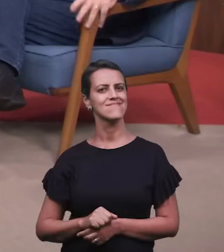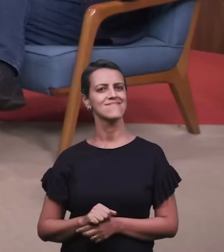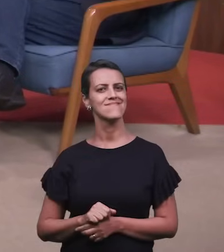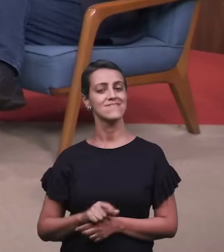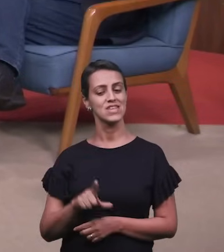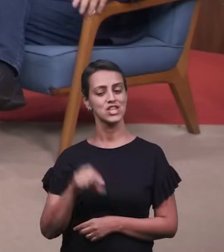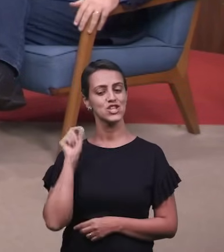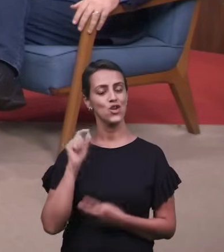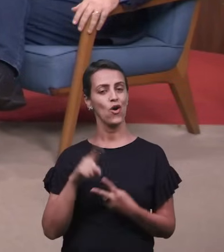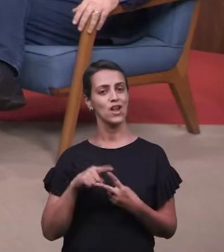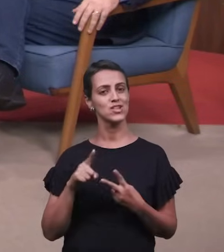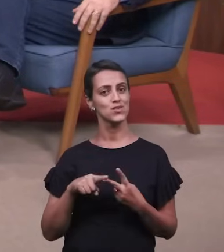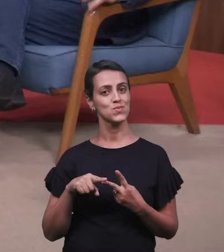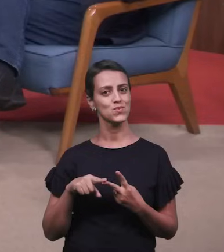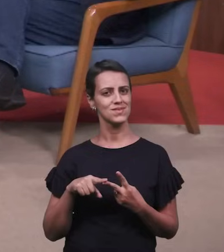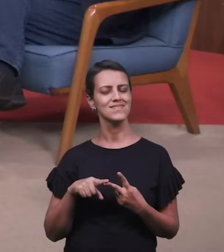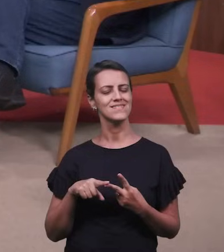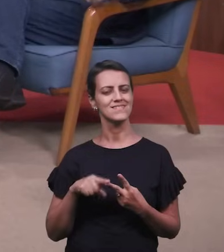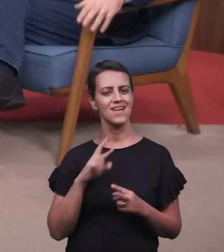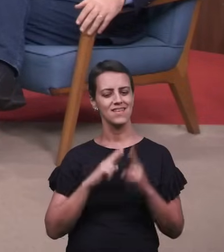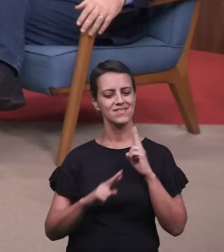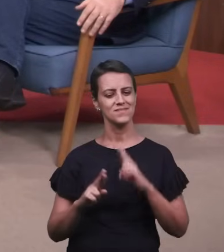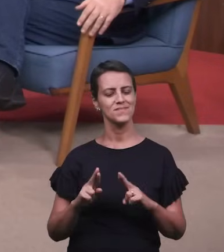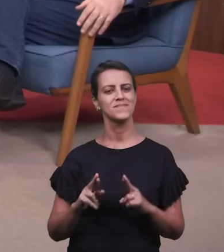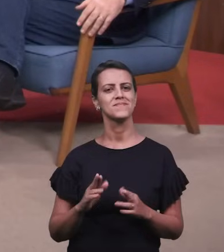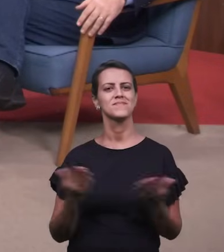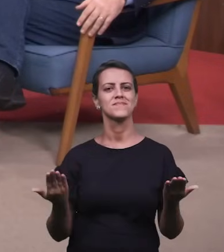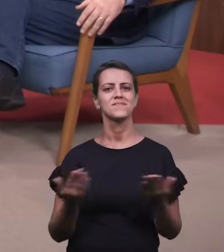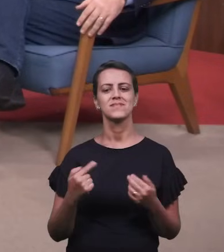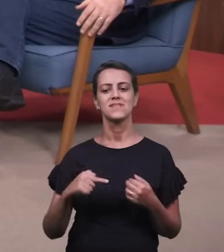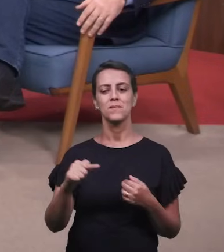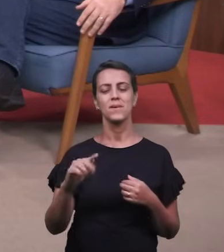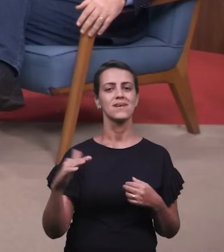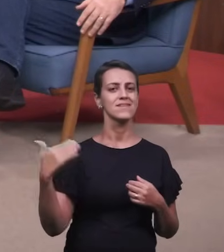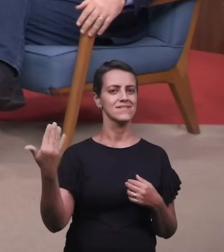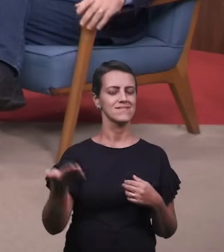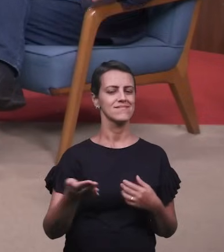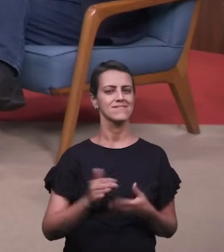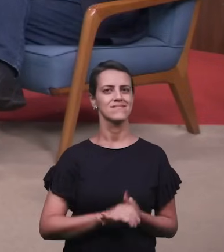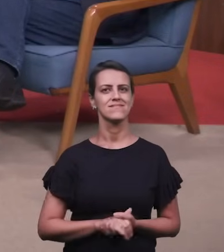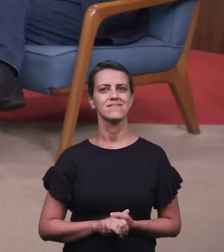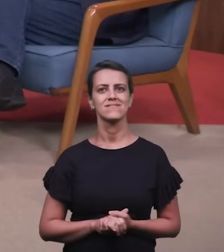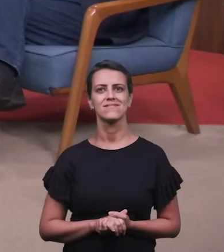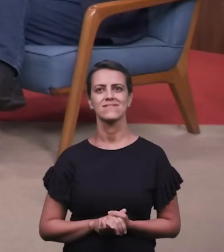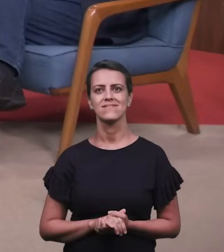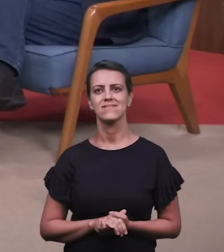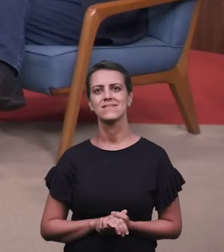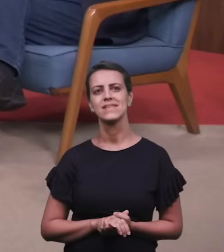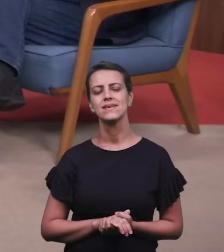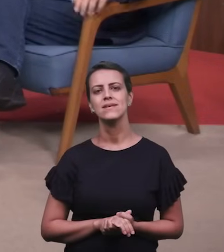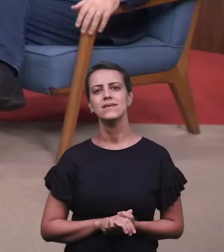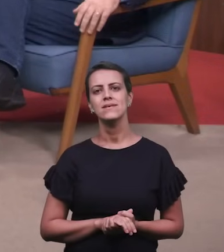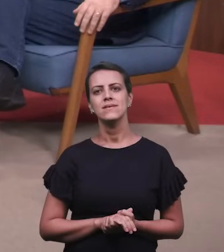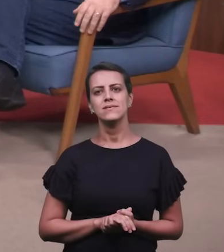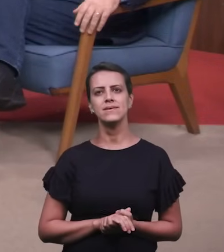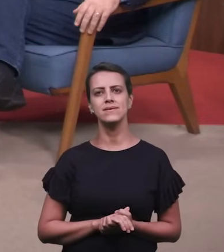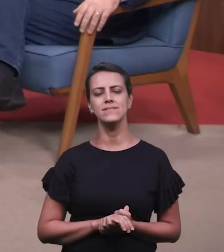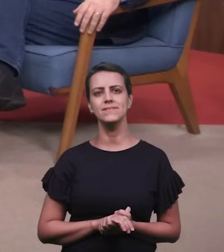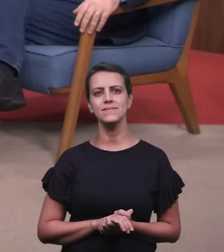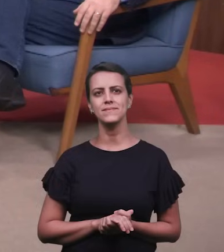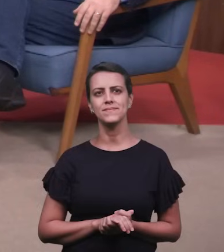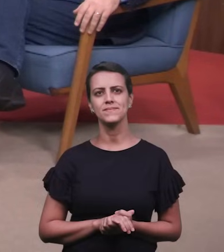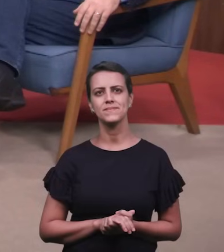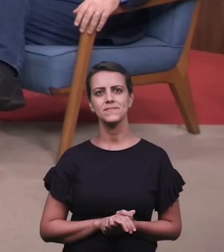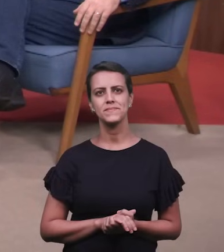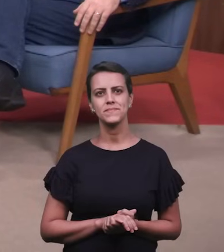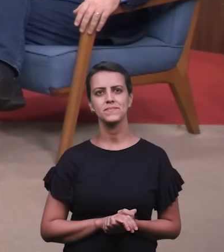do seu celular, nós vamos escolher duas respostas, normalmente escolhemos duas, para o programa da semana que vem. Você já vai ficar sabendo qual é o tema do